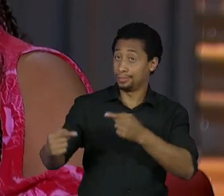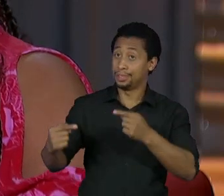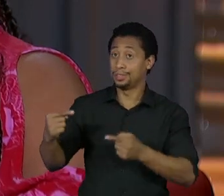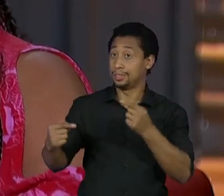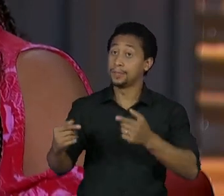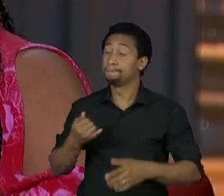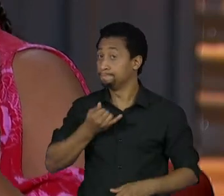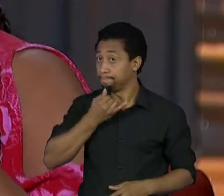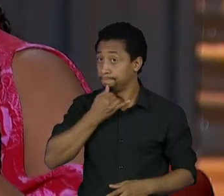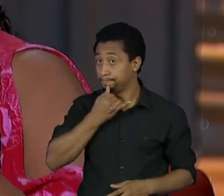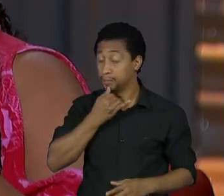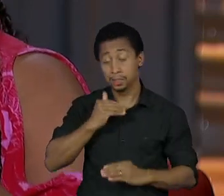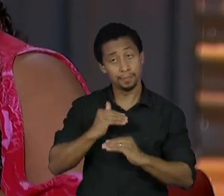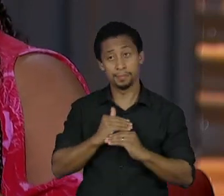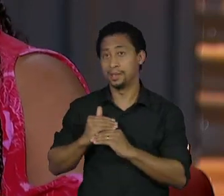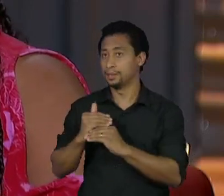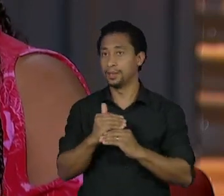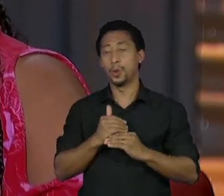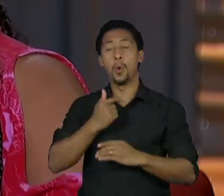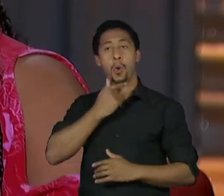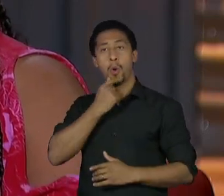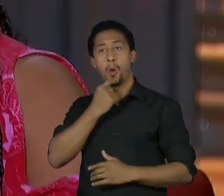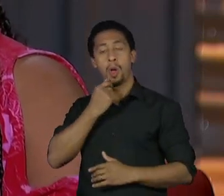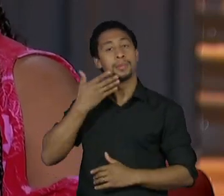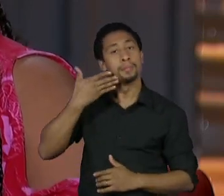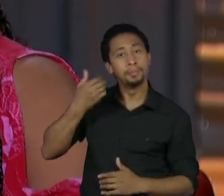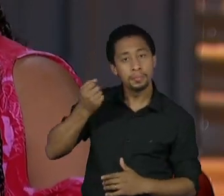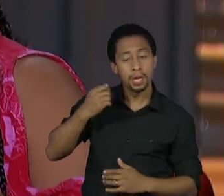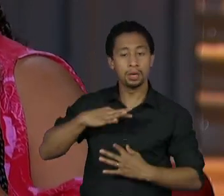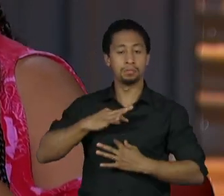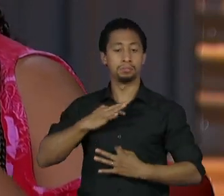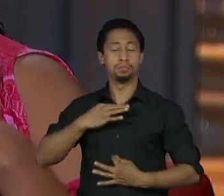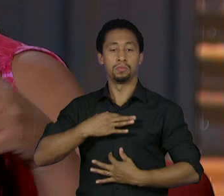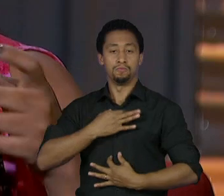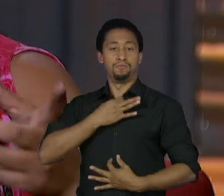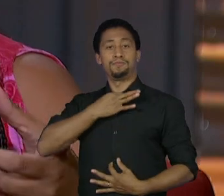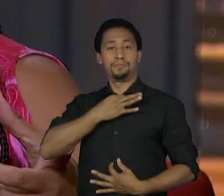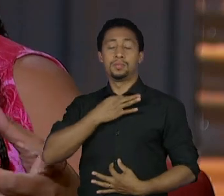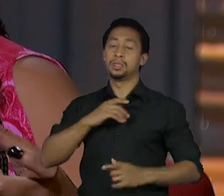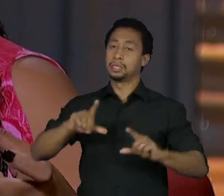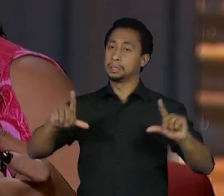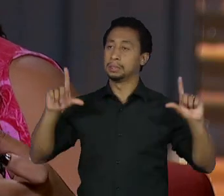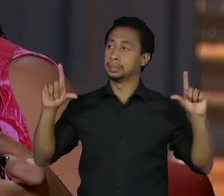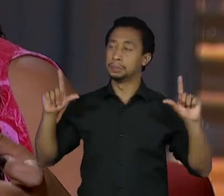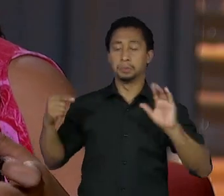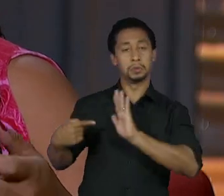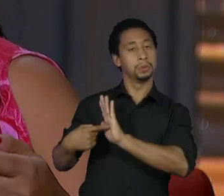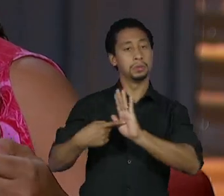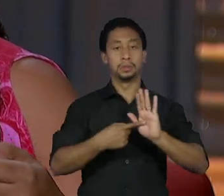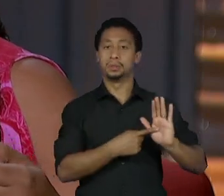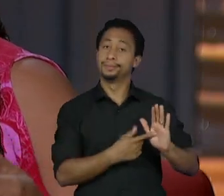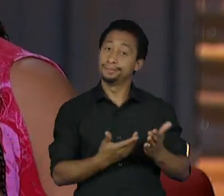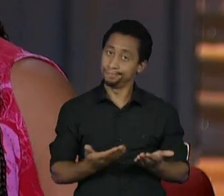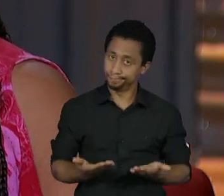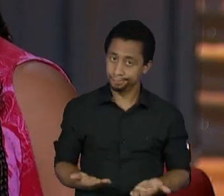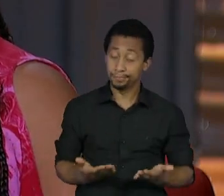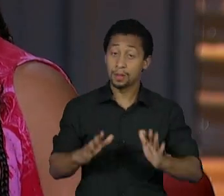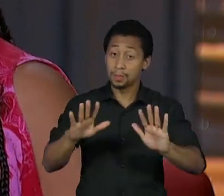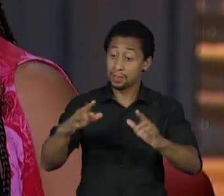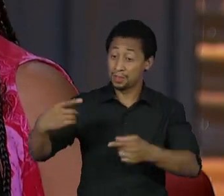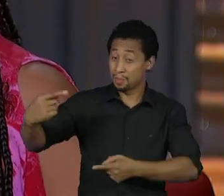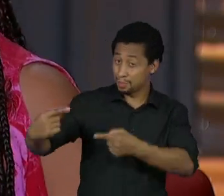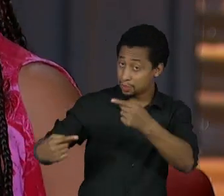corrupção. Só que política, Taz, na minha avaliação, política são essas campanhas de solidariedade. Política são as